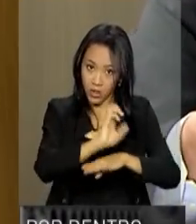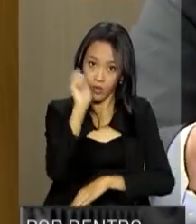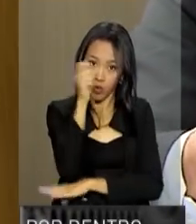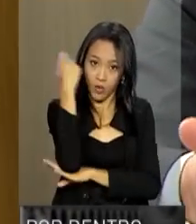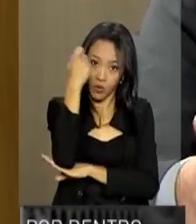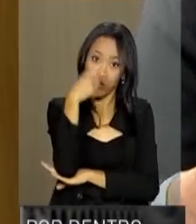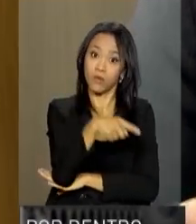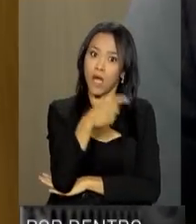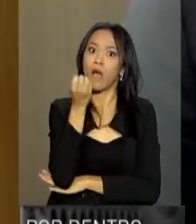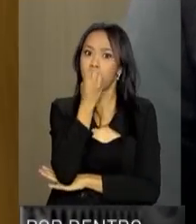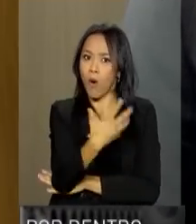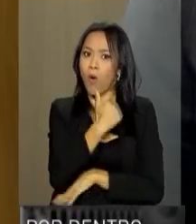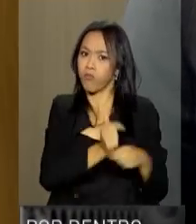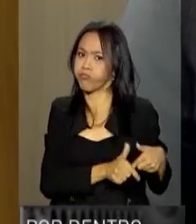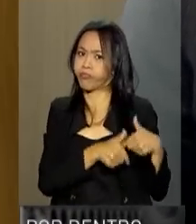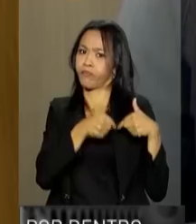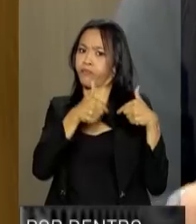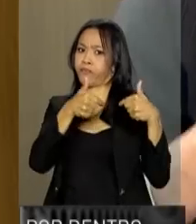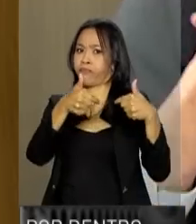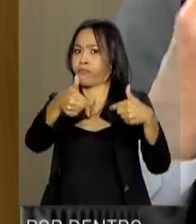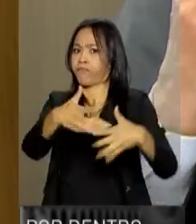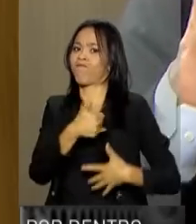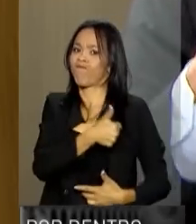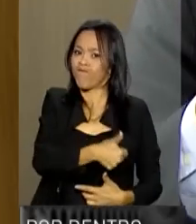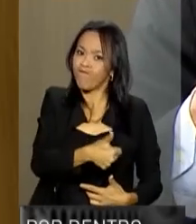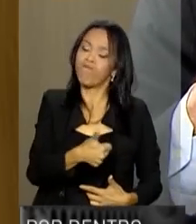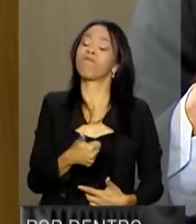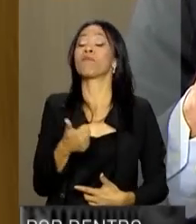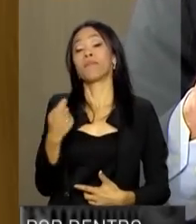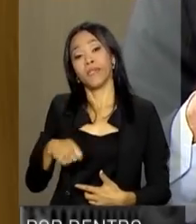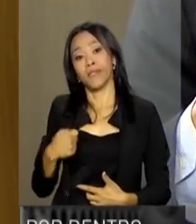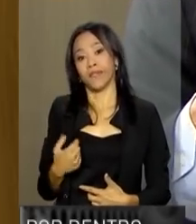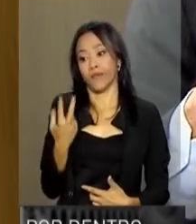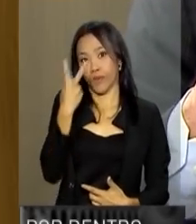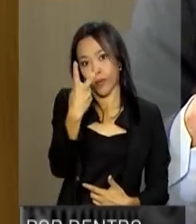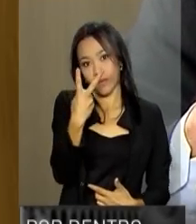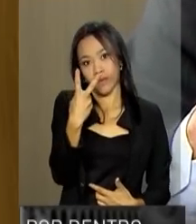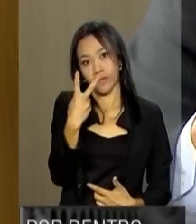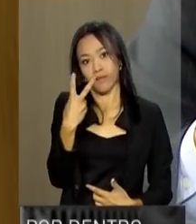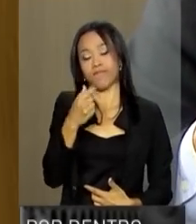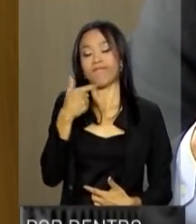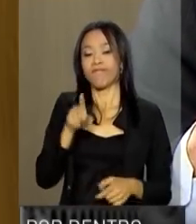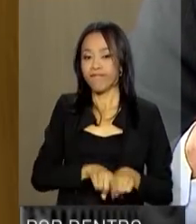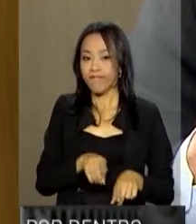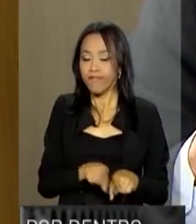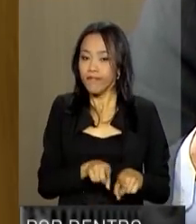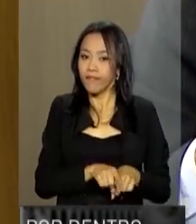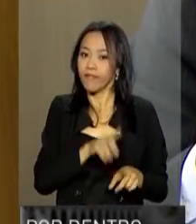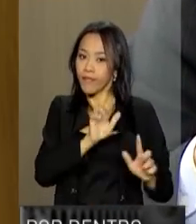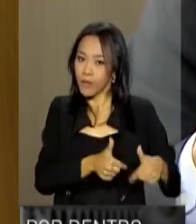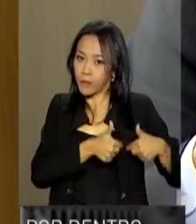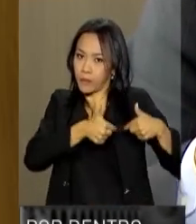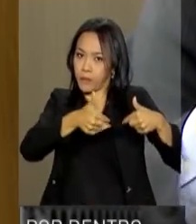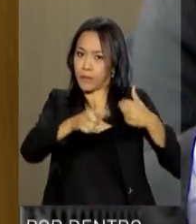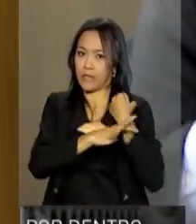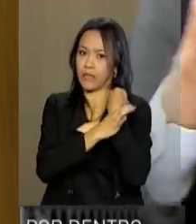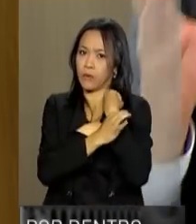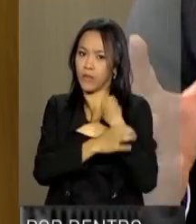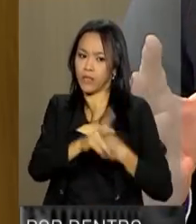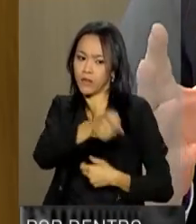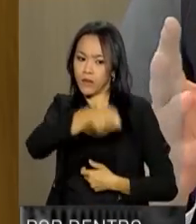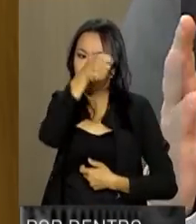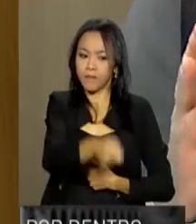tawan sando em algumas questões é tem que ter as duas coisas têm que ter tanto a questão de segurança a repressão